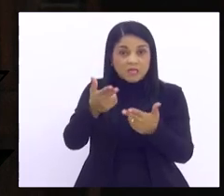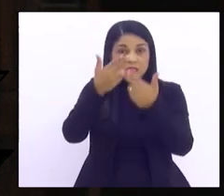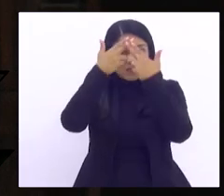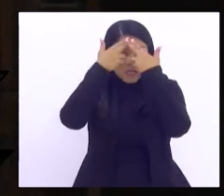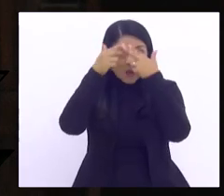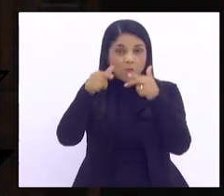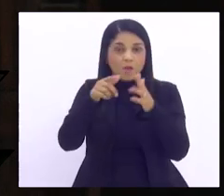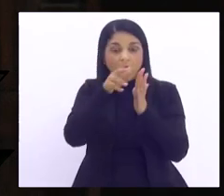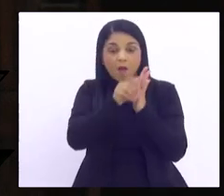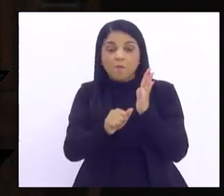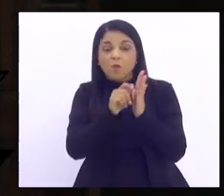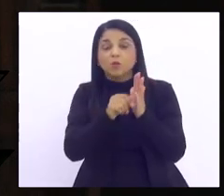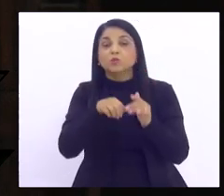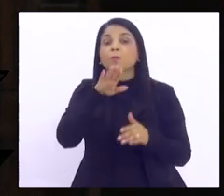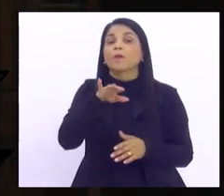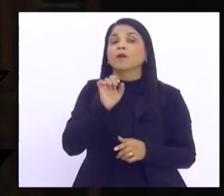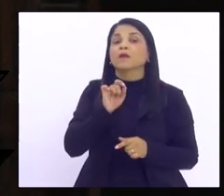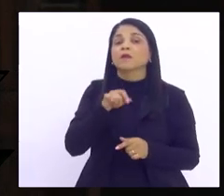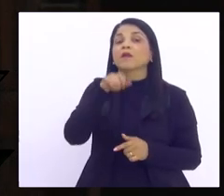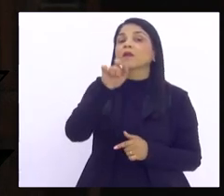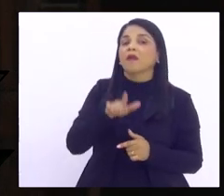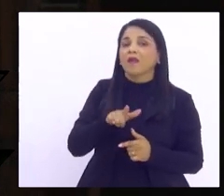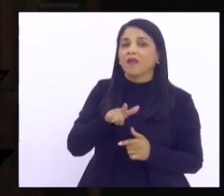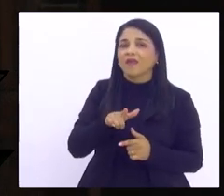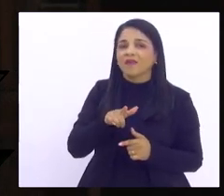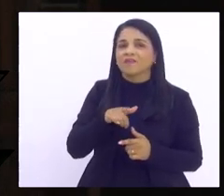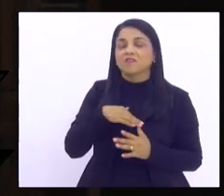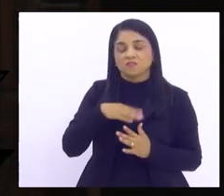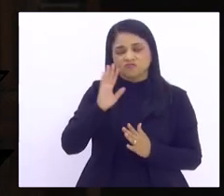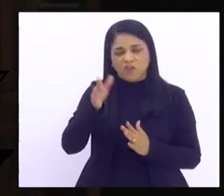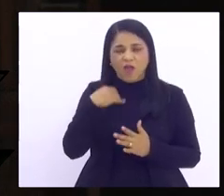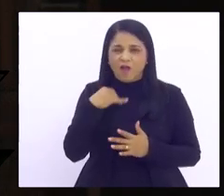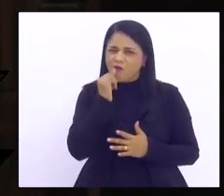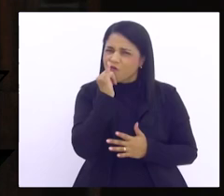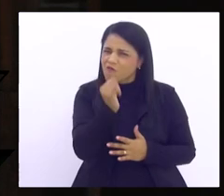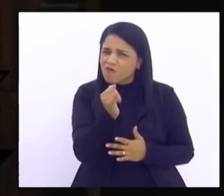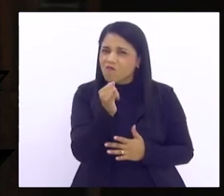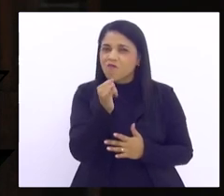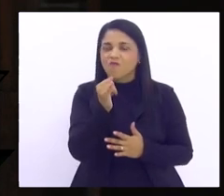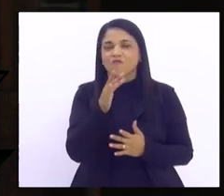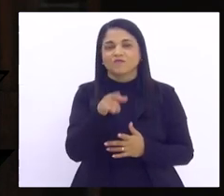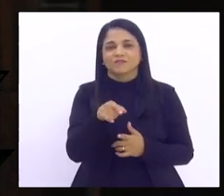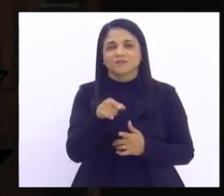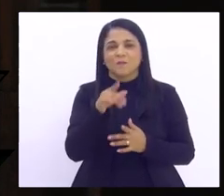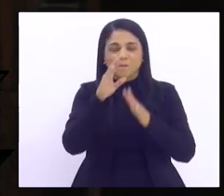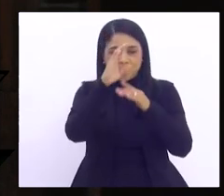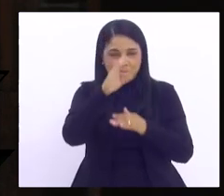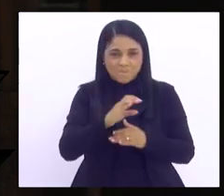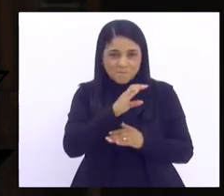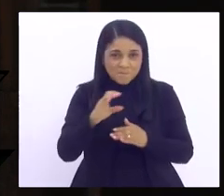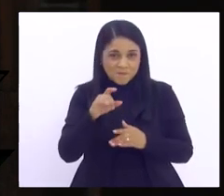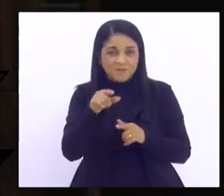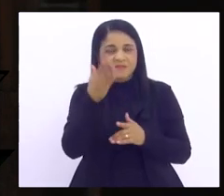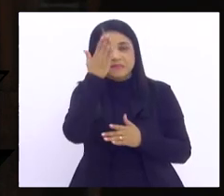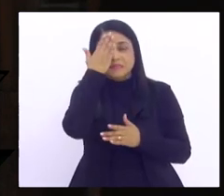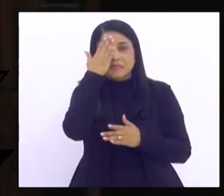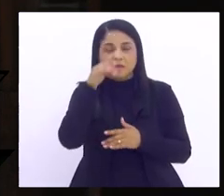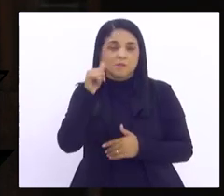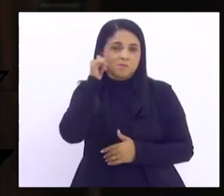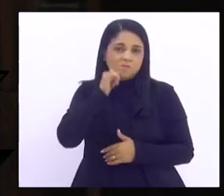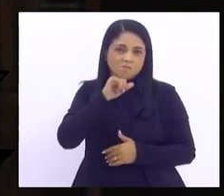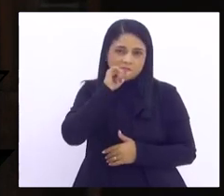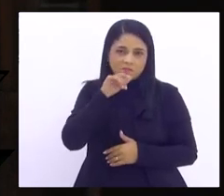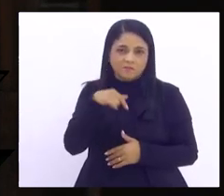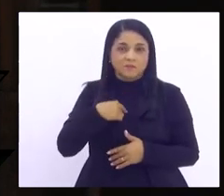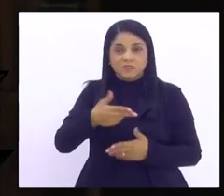aborto? Eu sei, nas confissões, qualquer padre sabe, o trauma que a mulher tem por ter